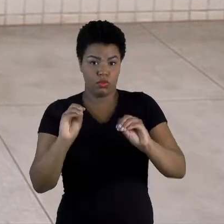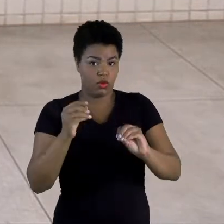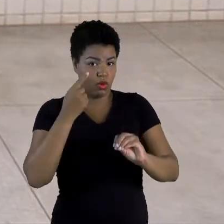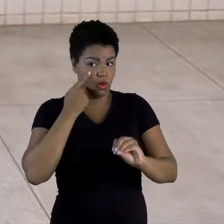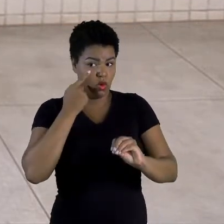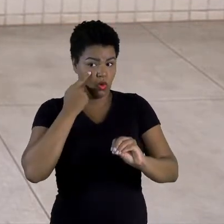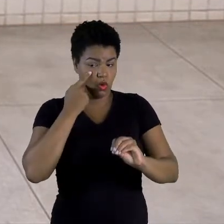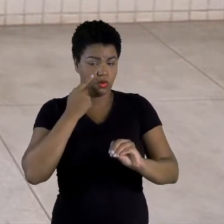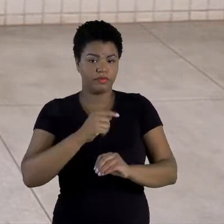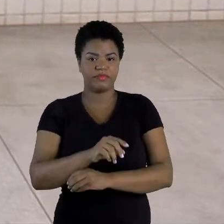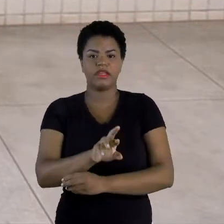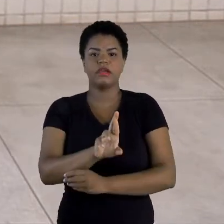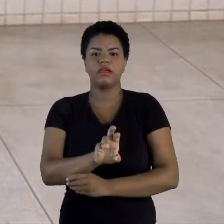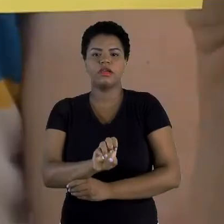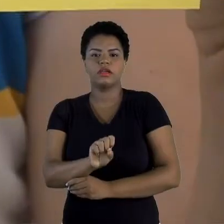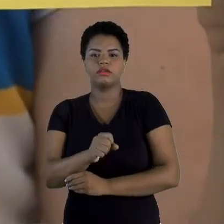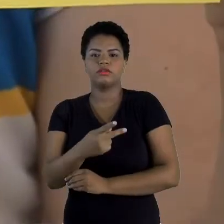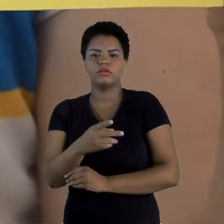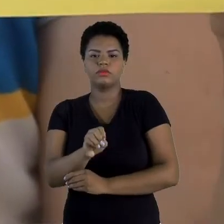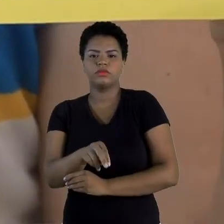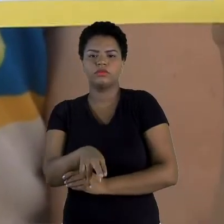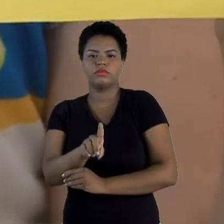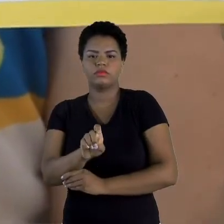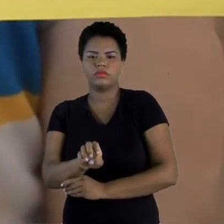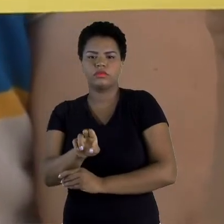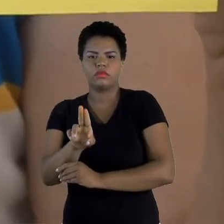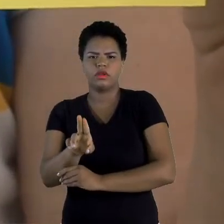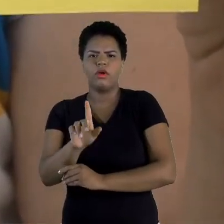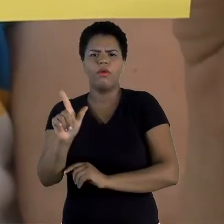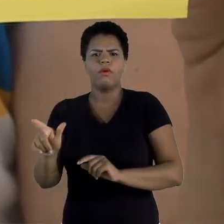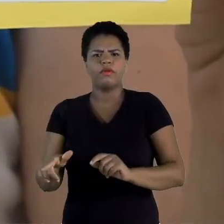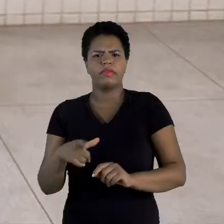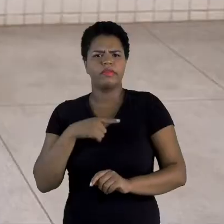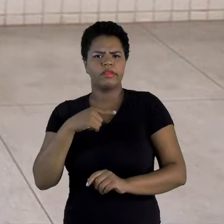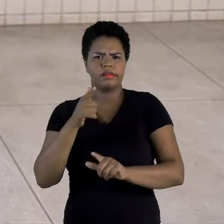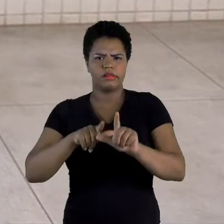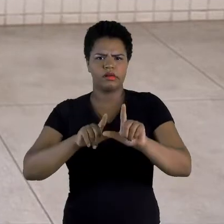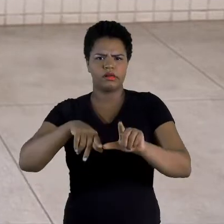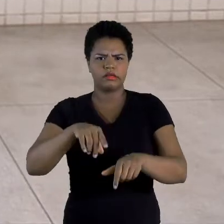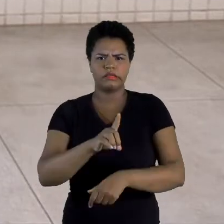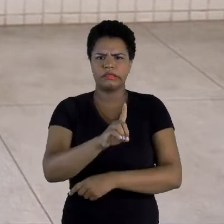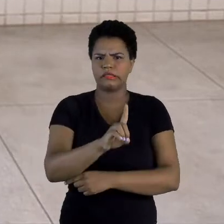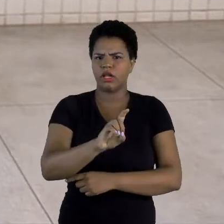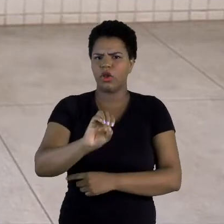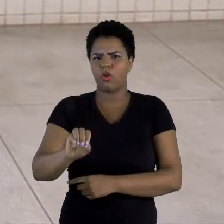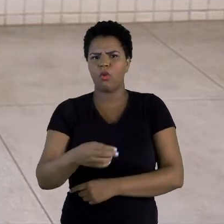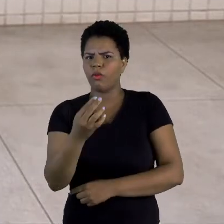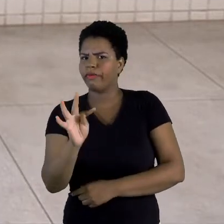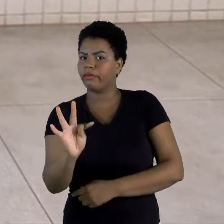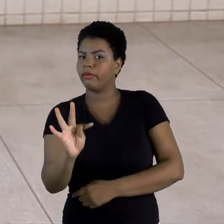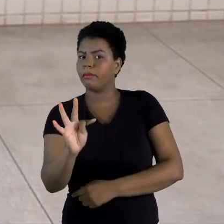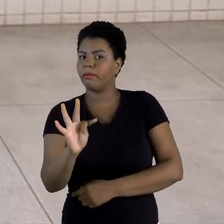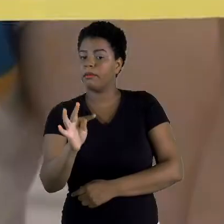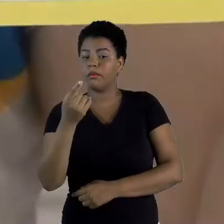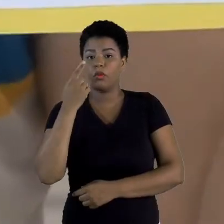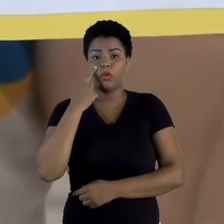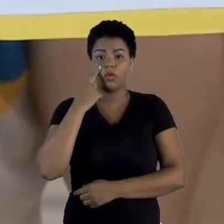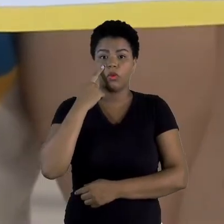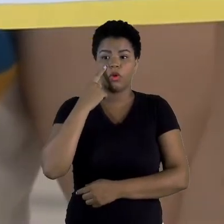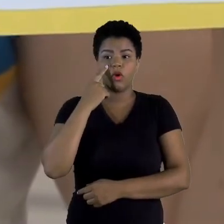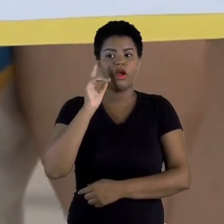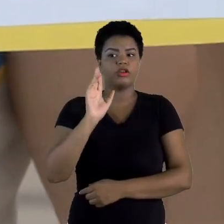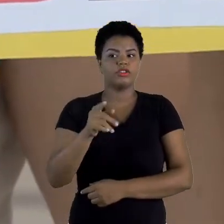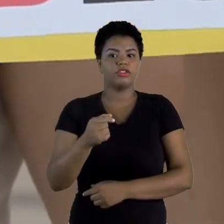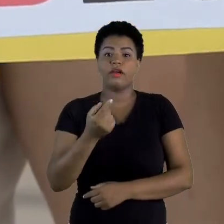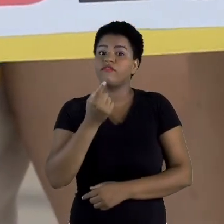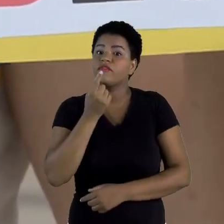só, respondeu. Respondeu, tem a letra D ou T? Olha aqui, tá até marcadinha